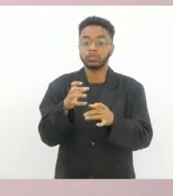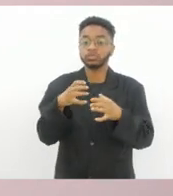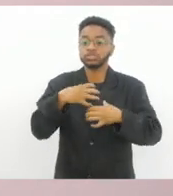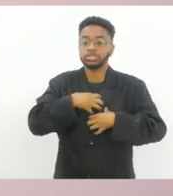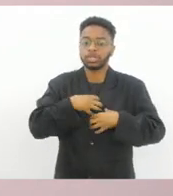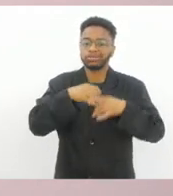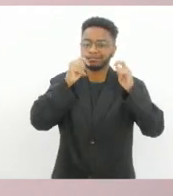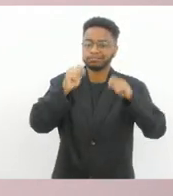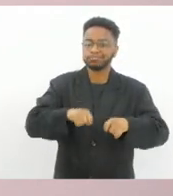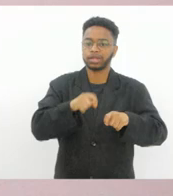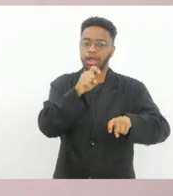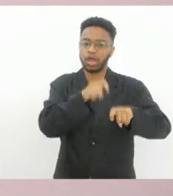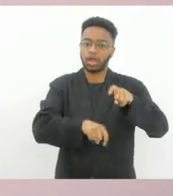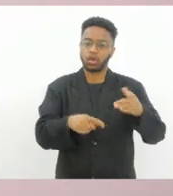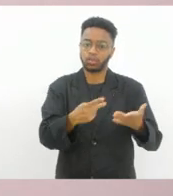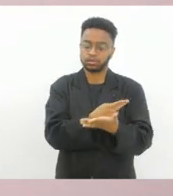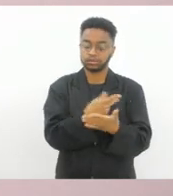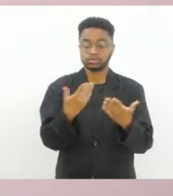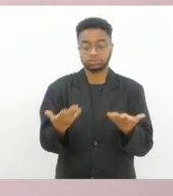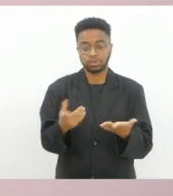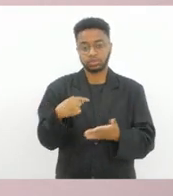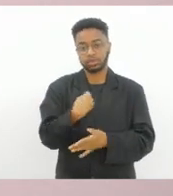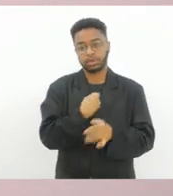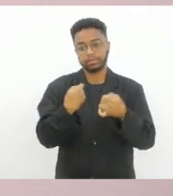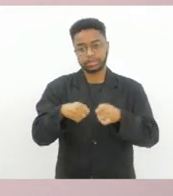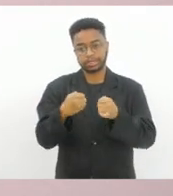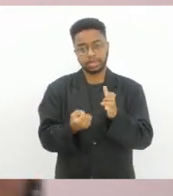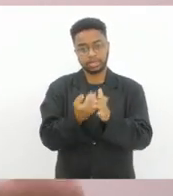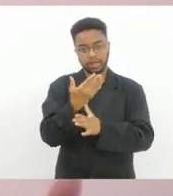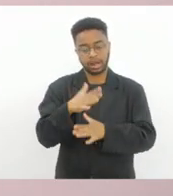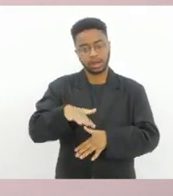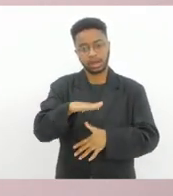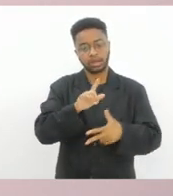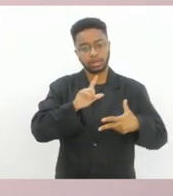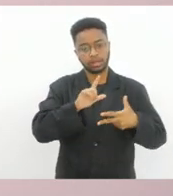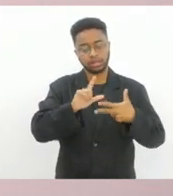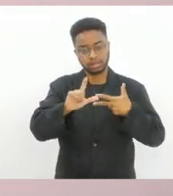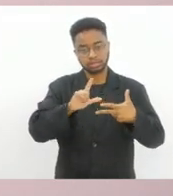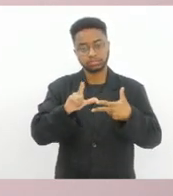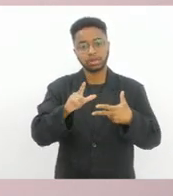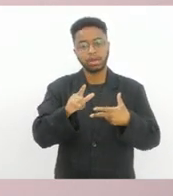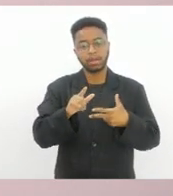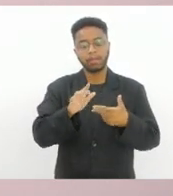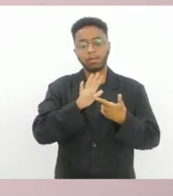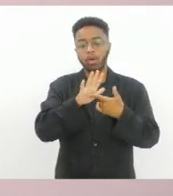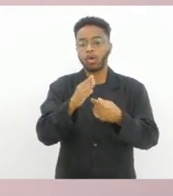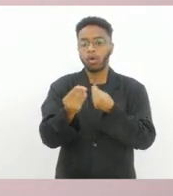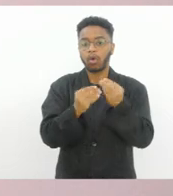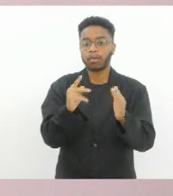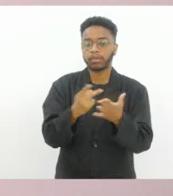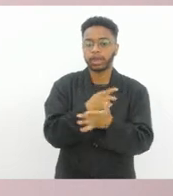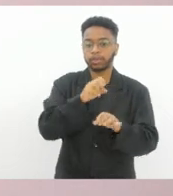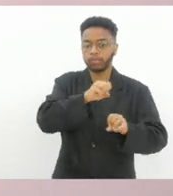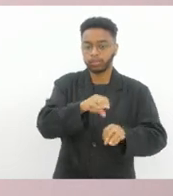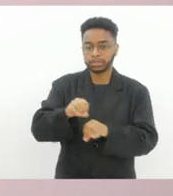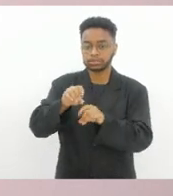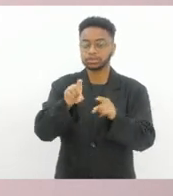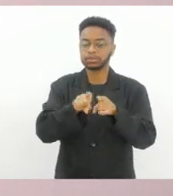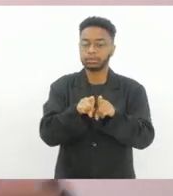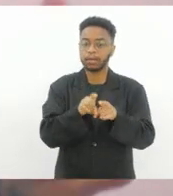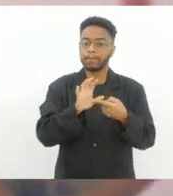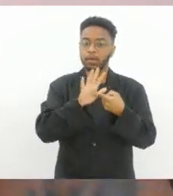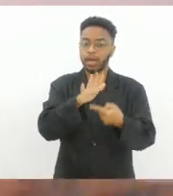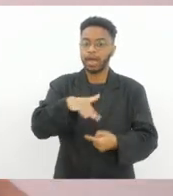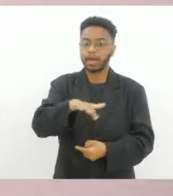estuprado. Precisamos, portanto, criar um campo legislativo que vá ditar a educação, que vai falar para os nossos serviços de